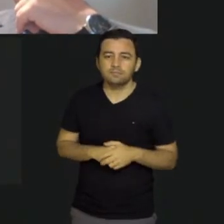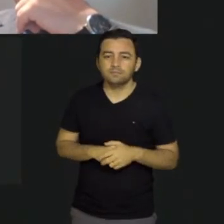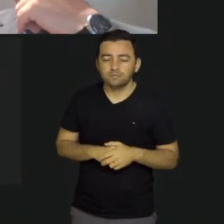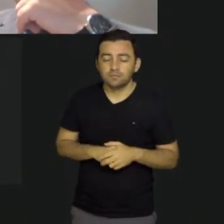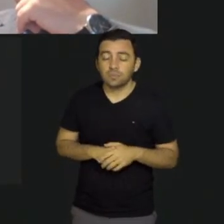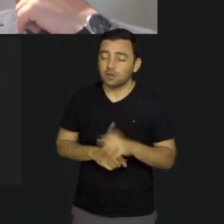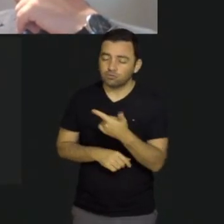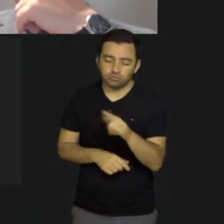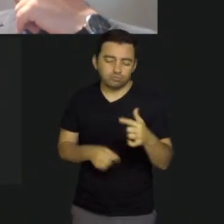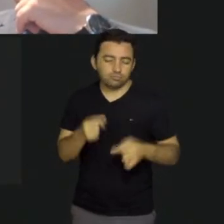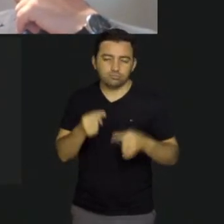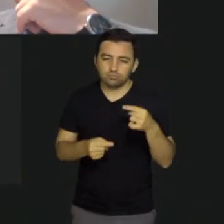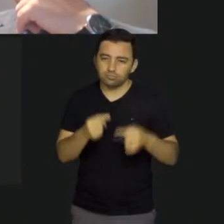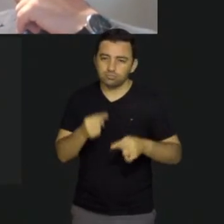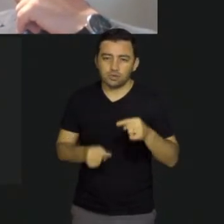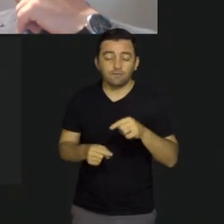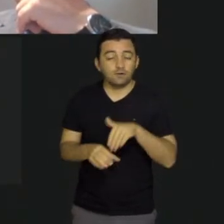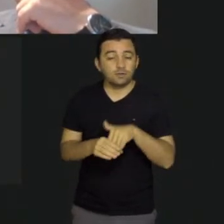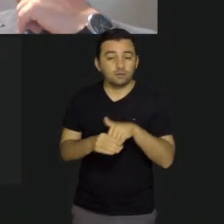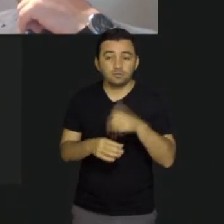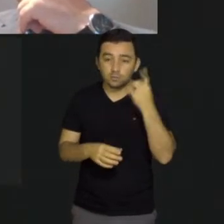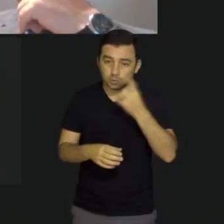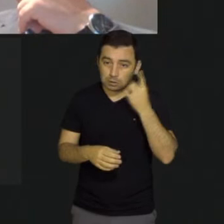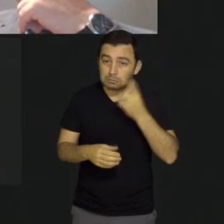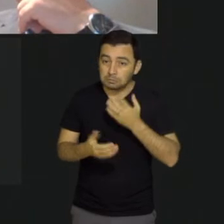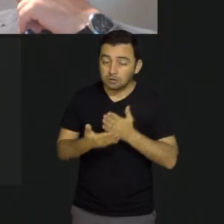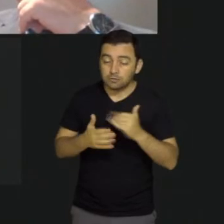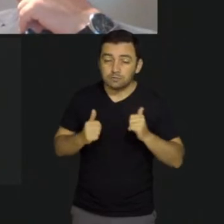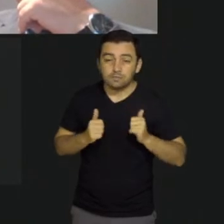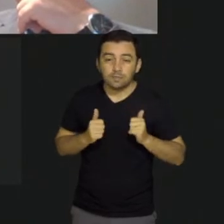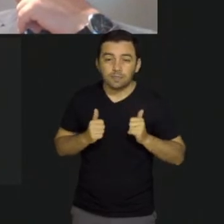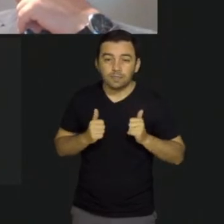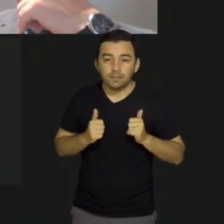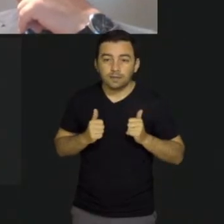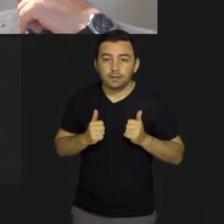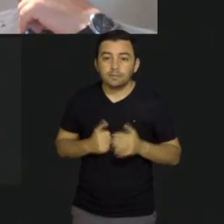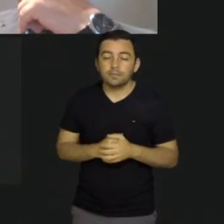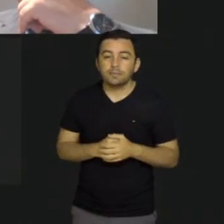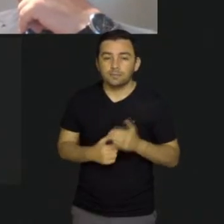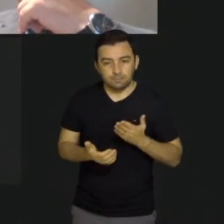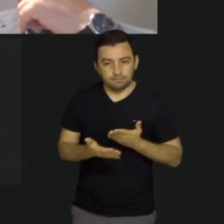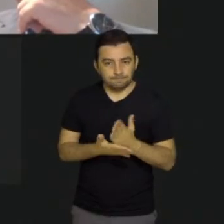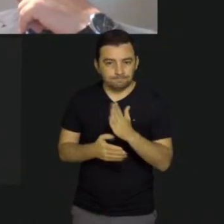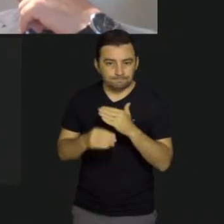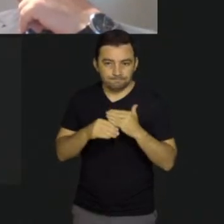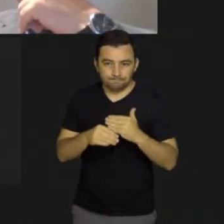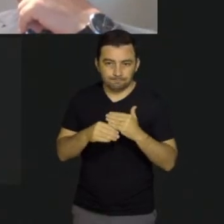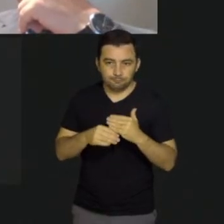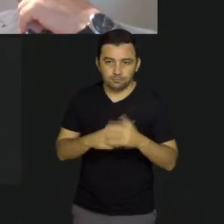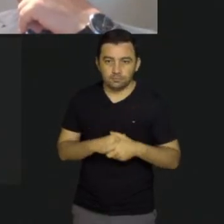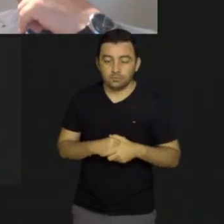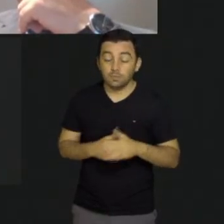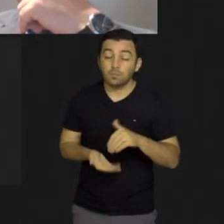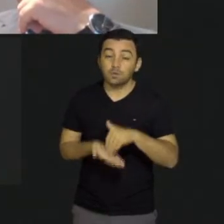quem queira discutir, em votação. Deputados que aprovam, permaneçam como se encontram. Aprovado por unanimidade. Moção 1450,